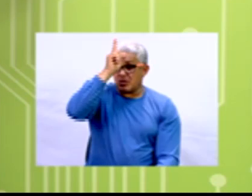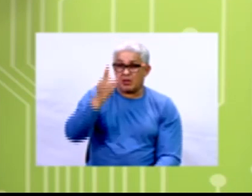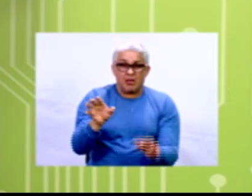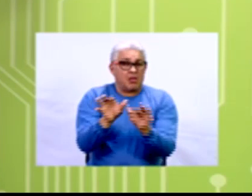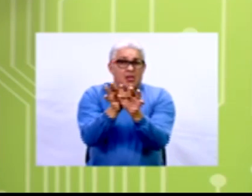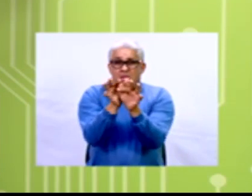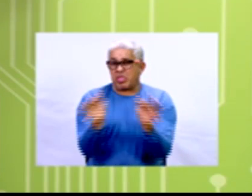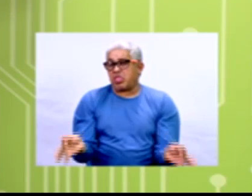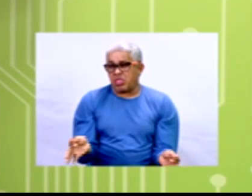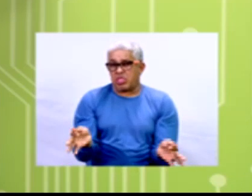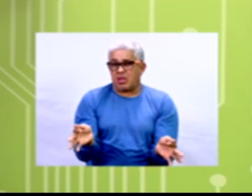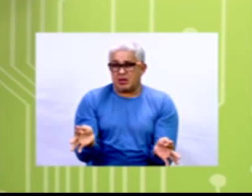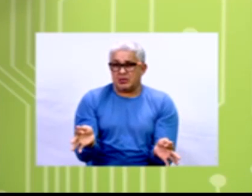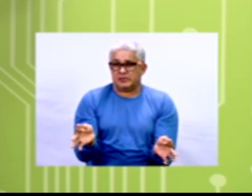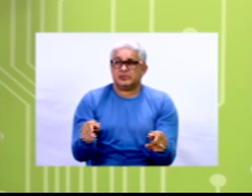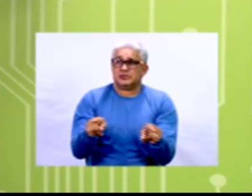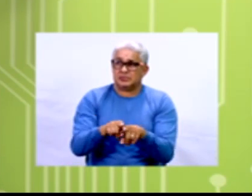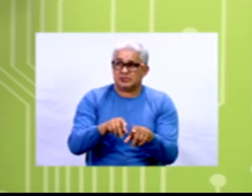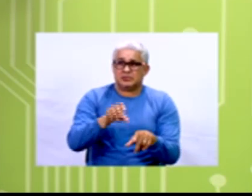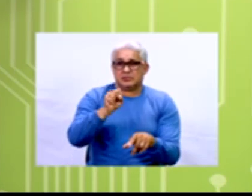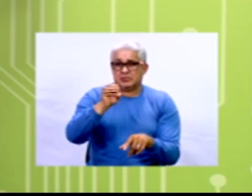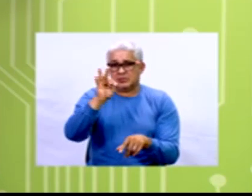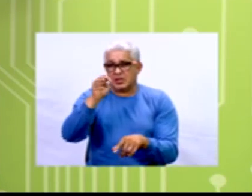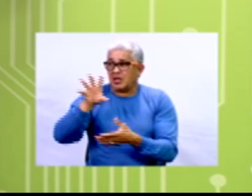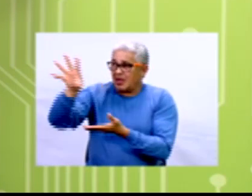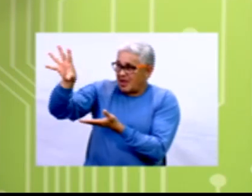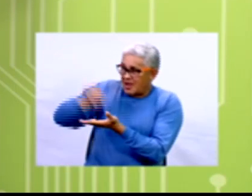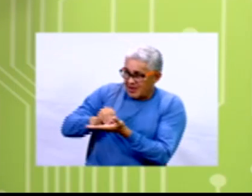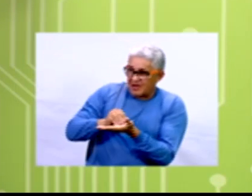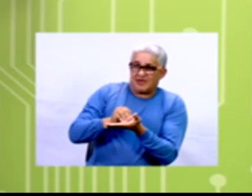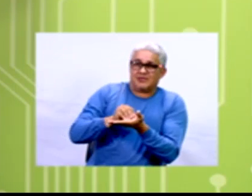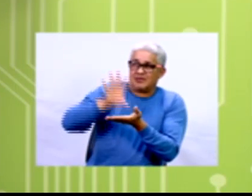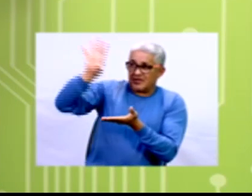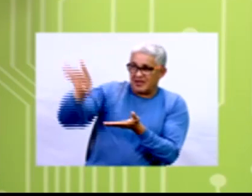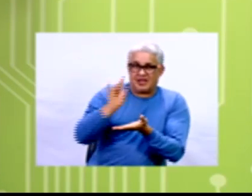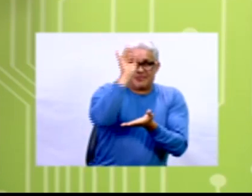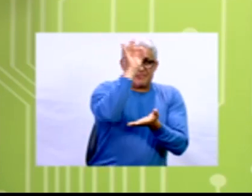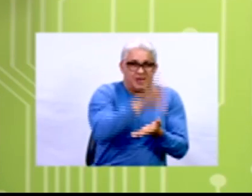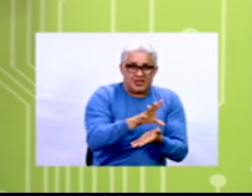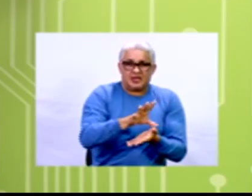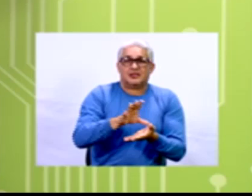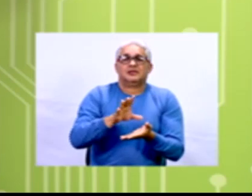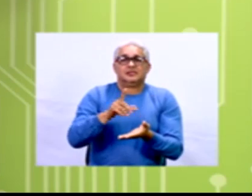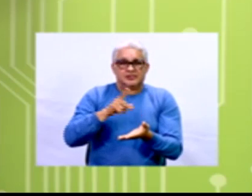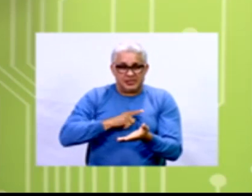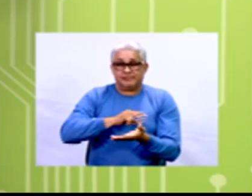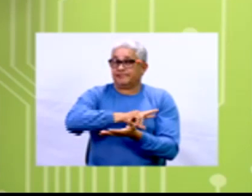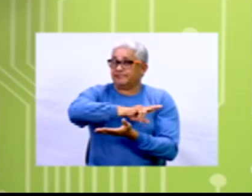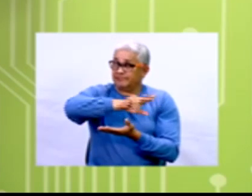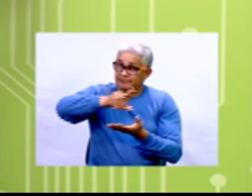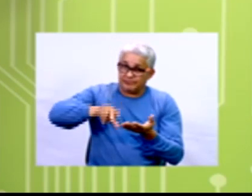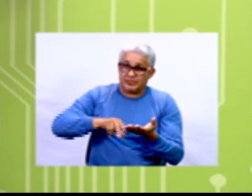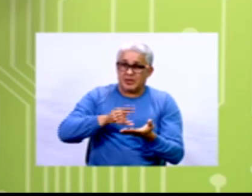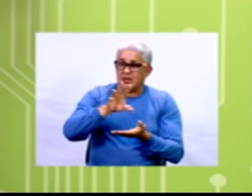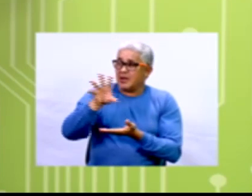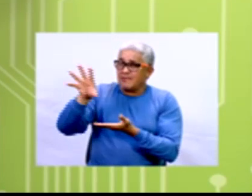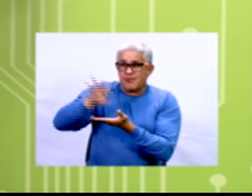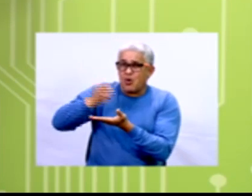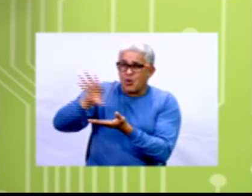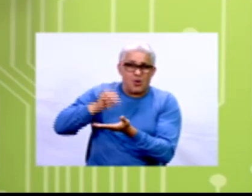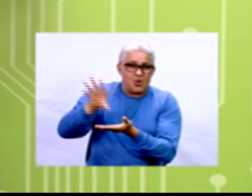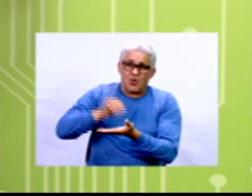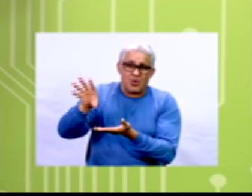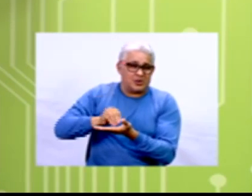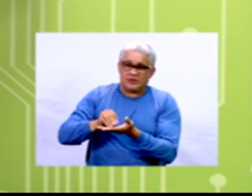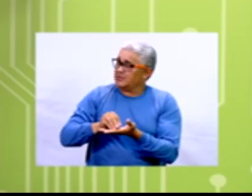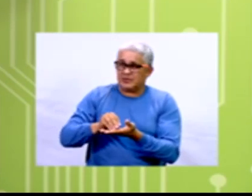pouco criativa. Ou então um site copiado com muitos recursos de tecnologia mas muita cópia. Não adianta